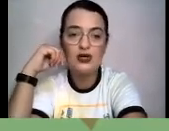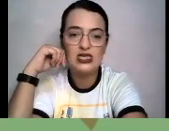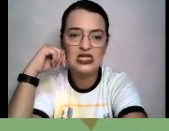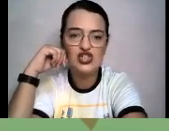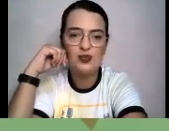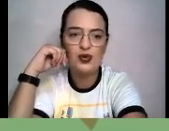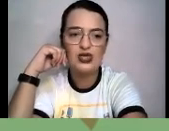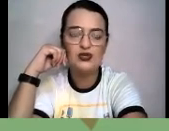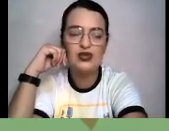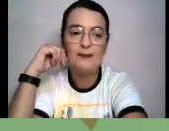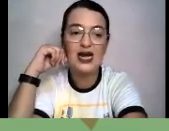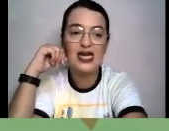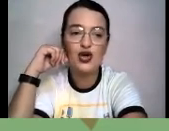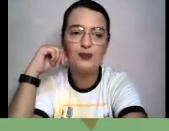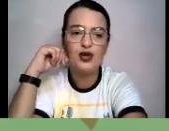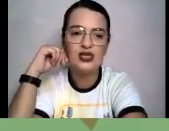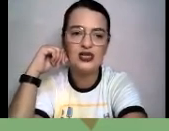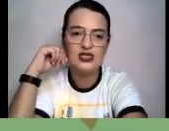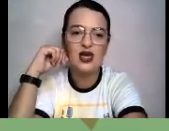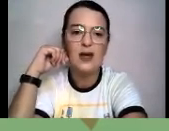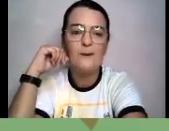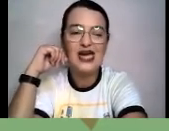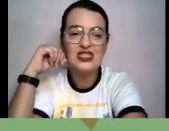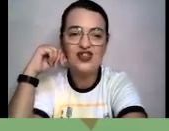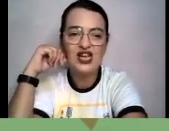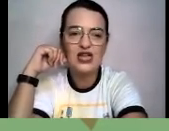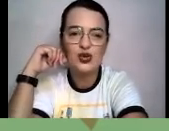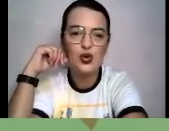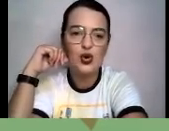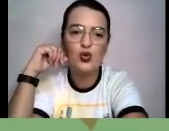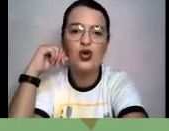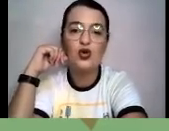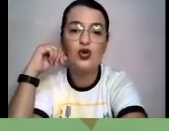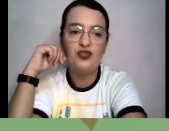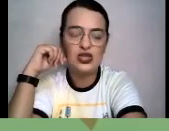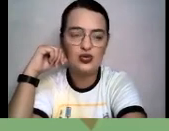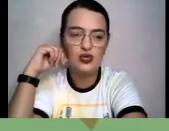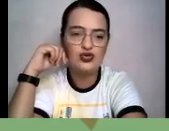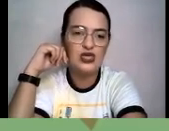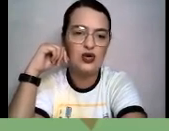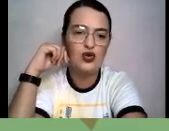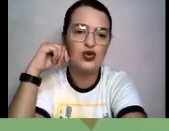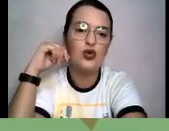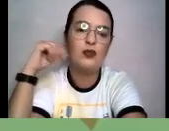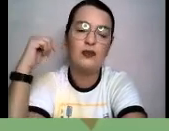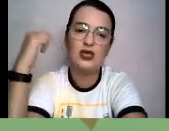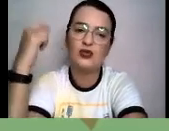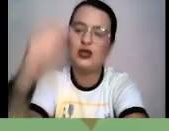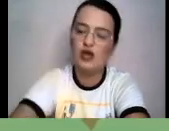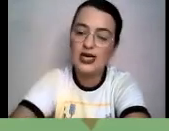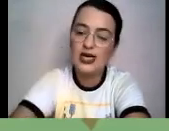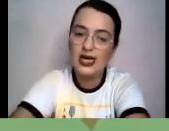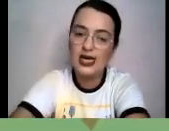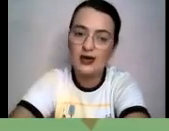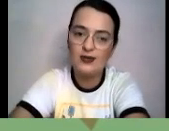papel político e geopolítico da maior importância, pacificador ou conflituoso, de acordo com o momento